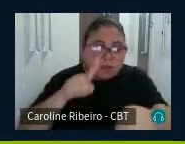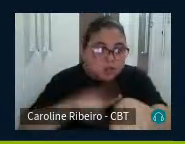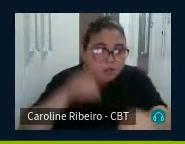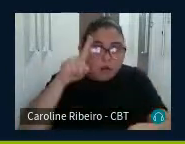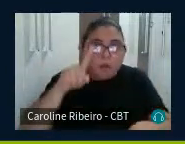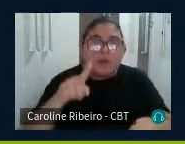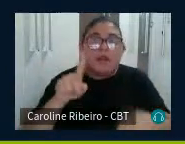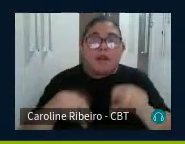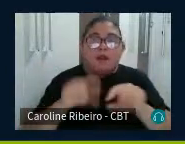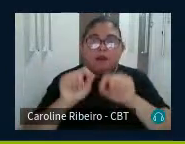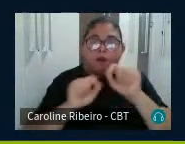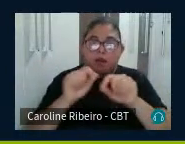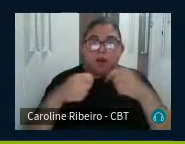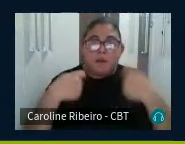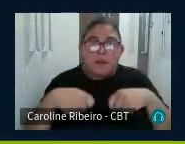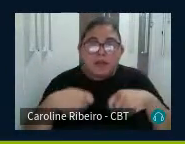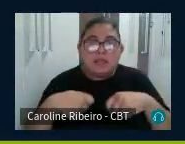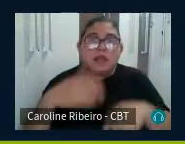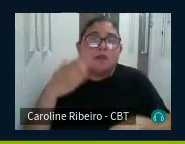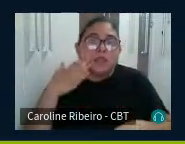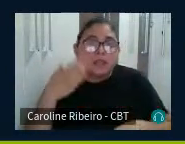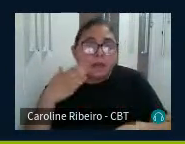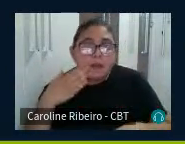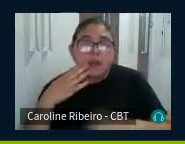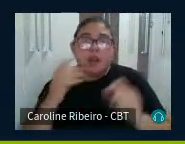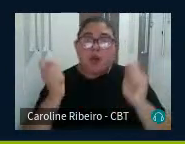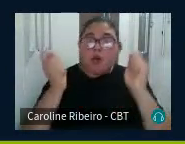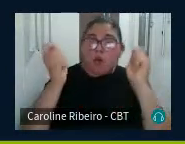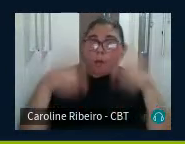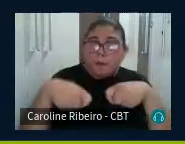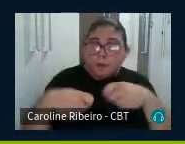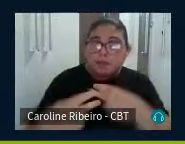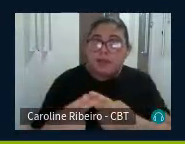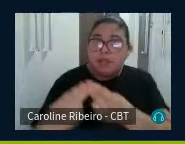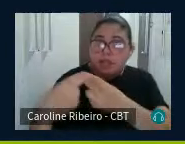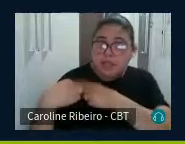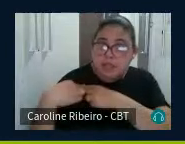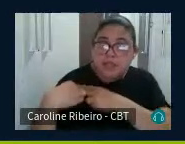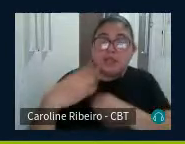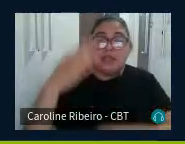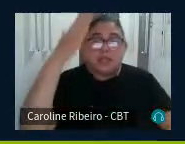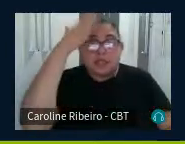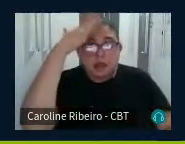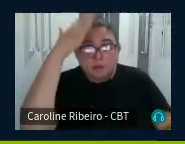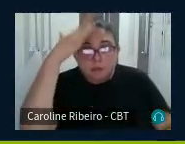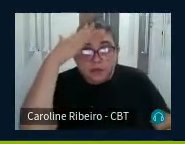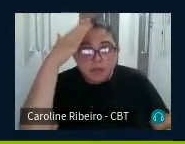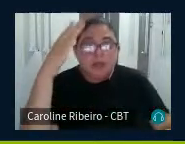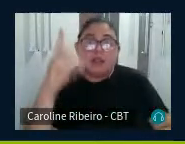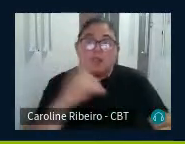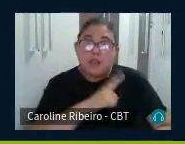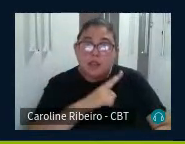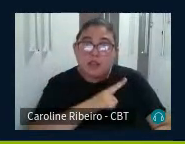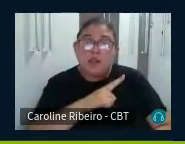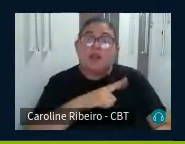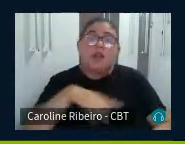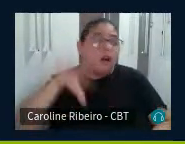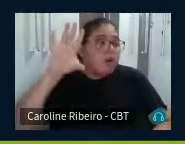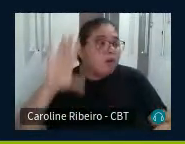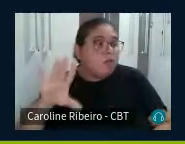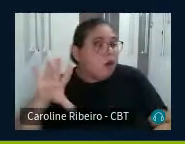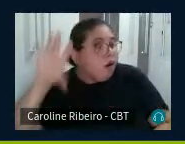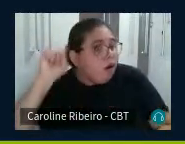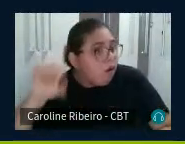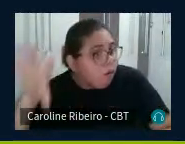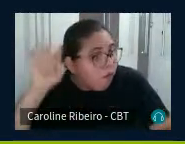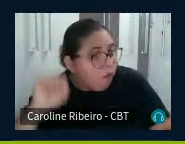intérpretes, né, precisamos ter as competências, né, de agilidade, de escuta, né, os